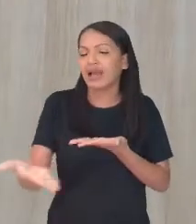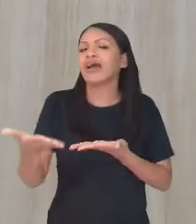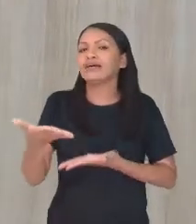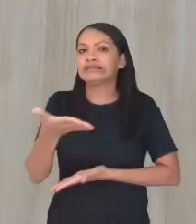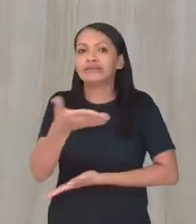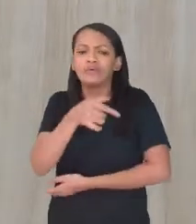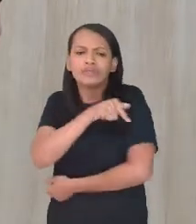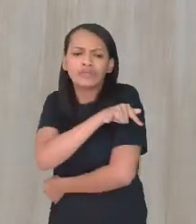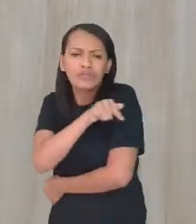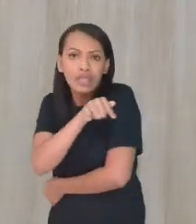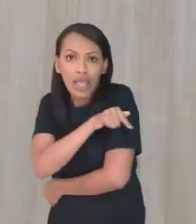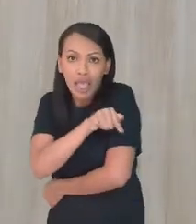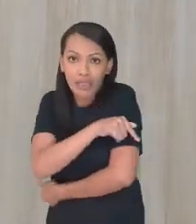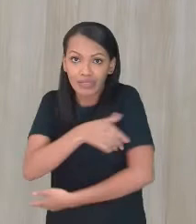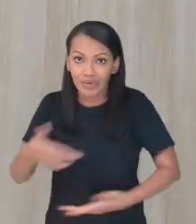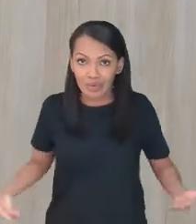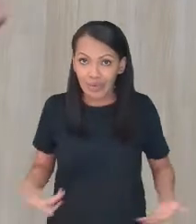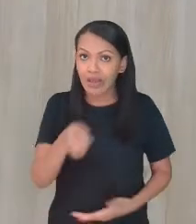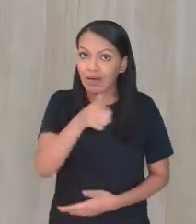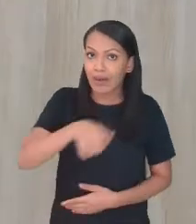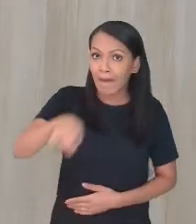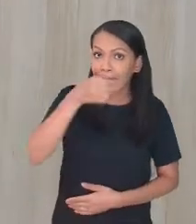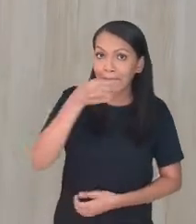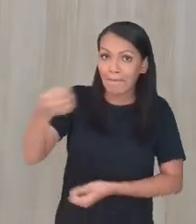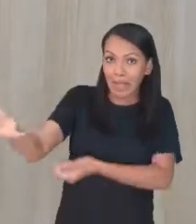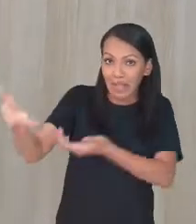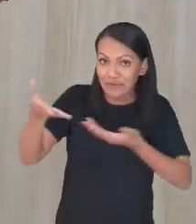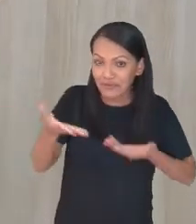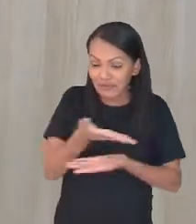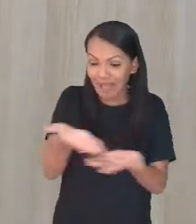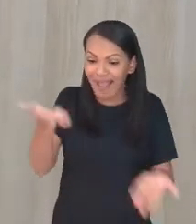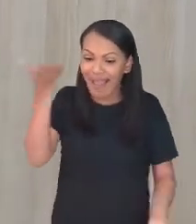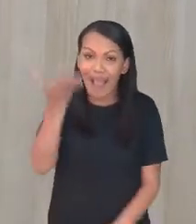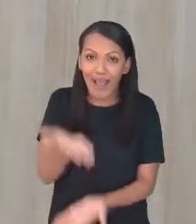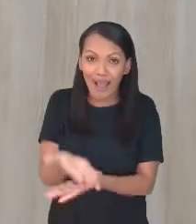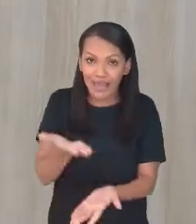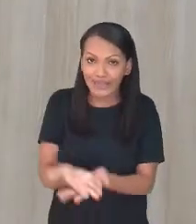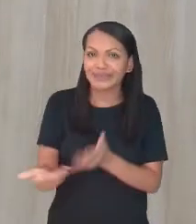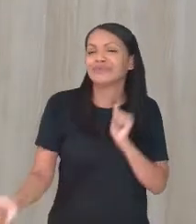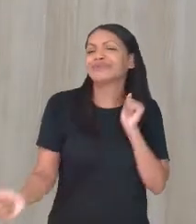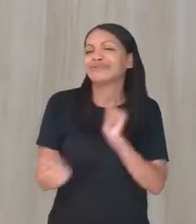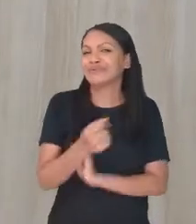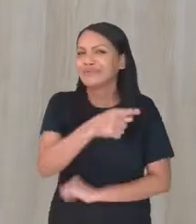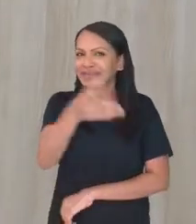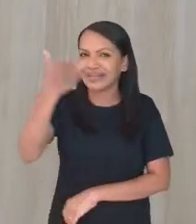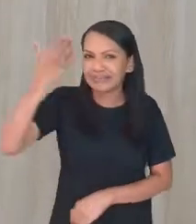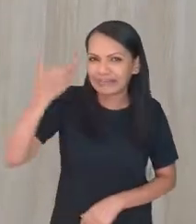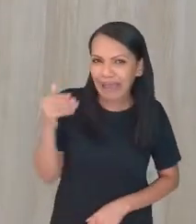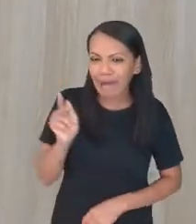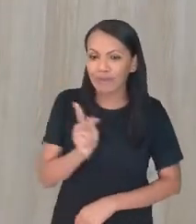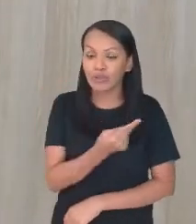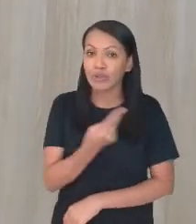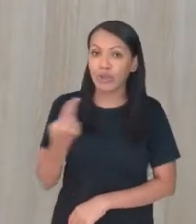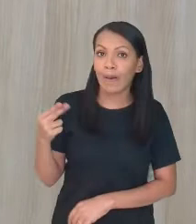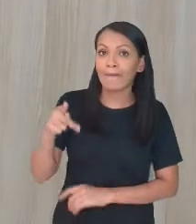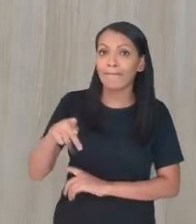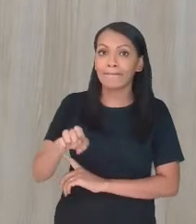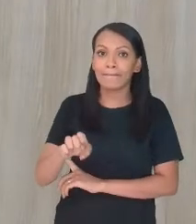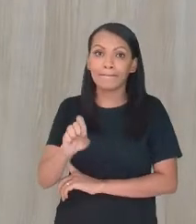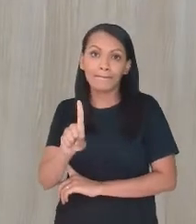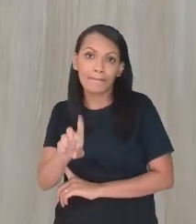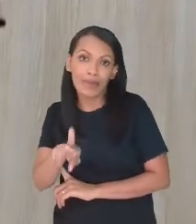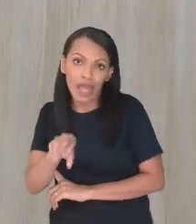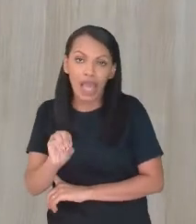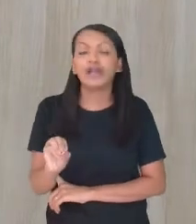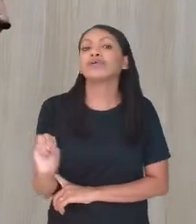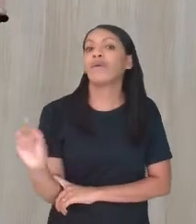do 7º ano. Então seja muito bem-vindo a essa aula. Como você sabe, eu me chamo Pedro Vitor, sou o seu